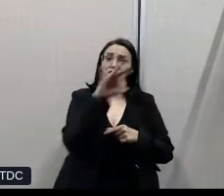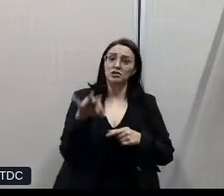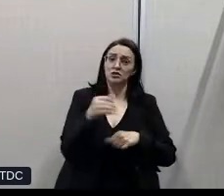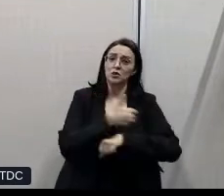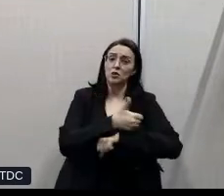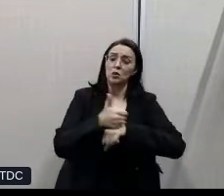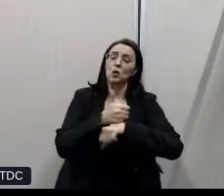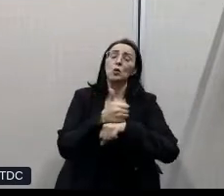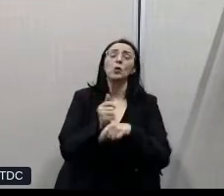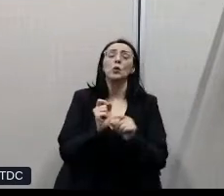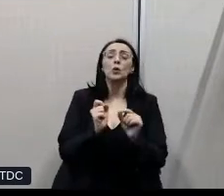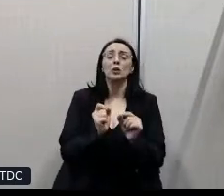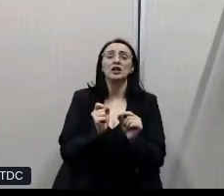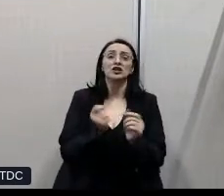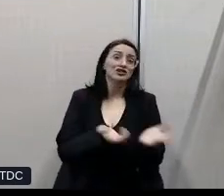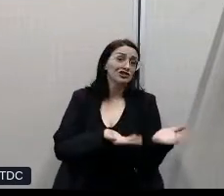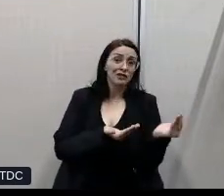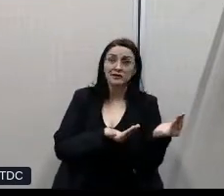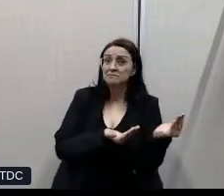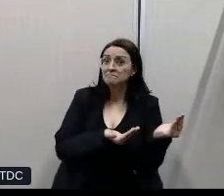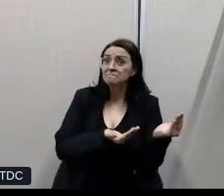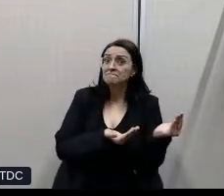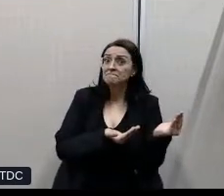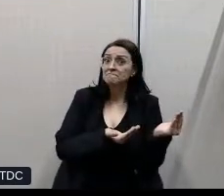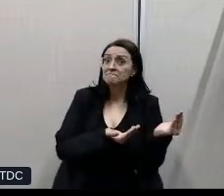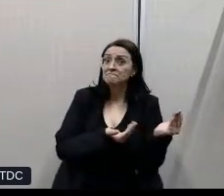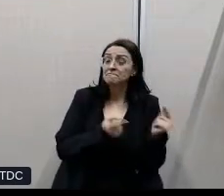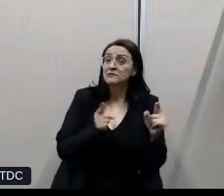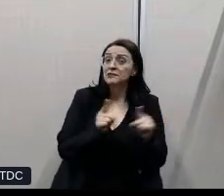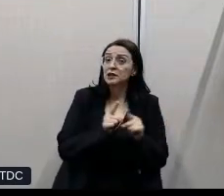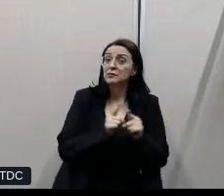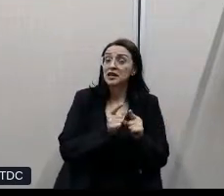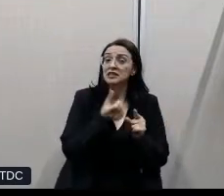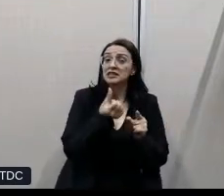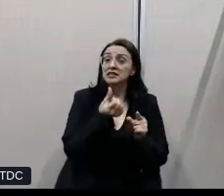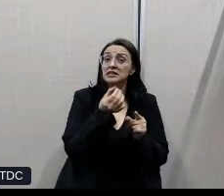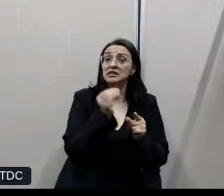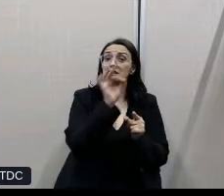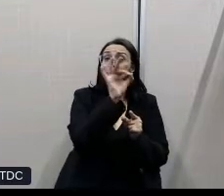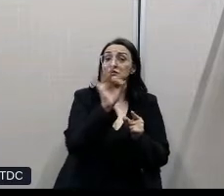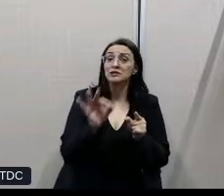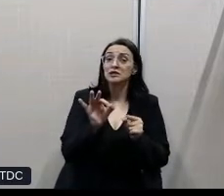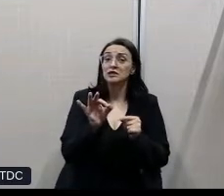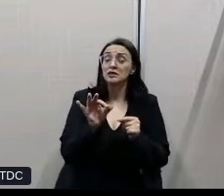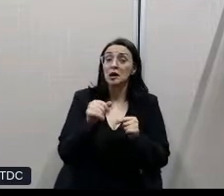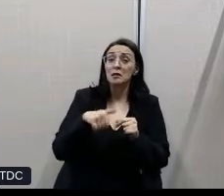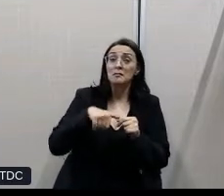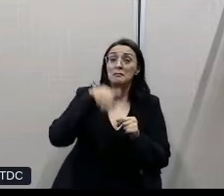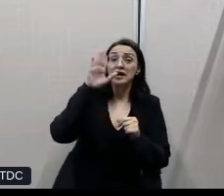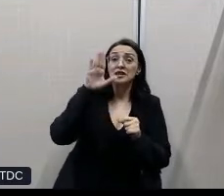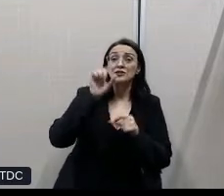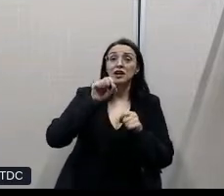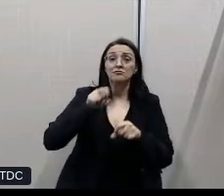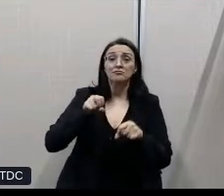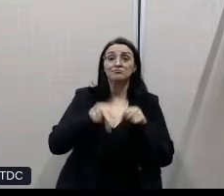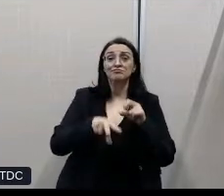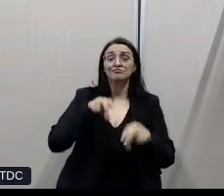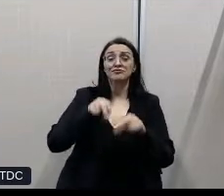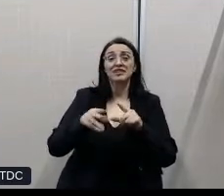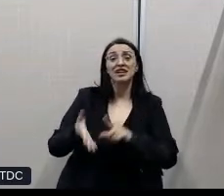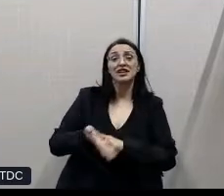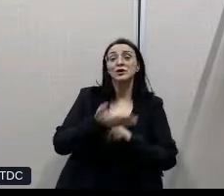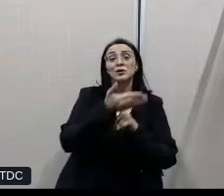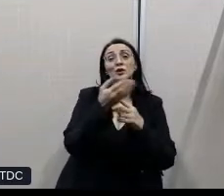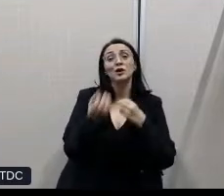dos profissionais jovens. E também cerca de 60%, até mais do que isso, entram dentro da